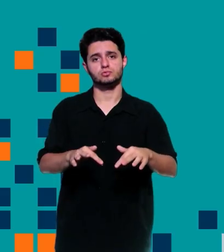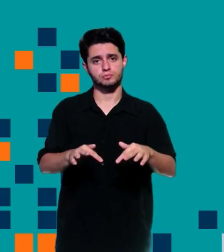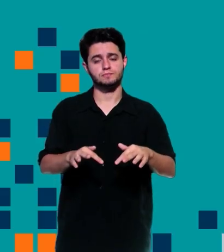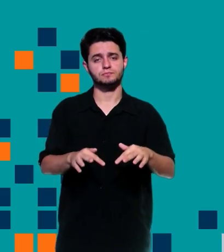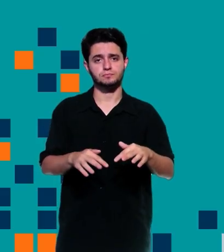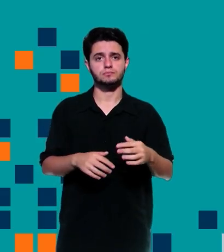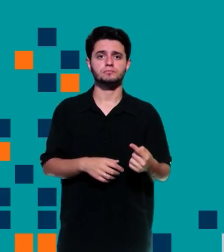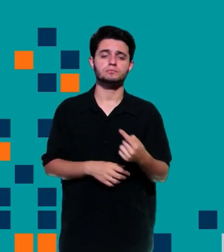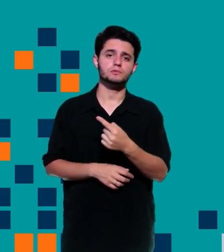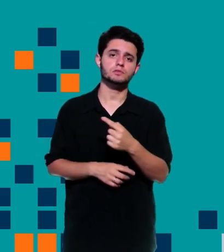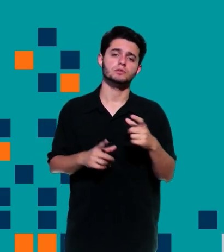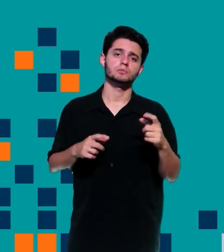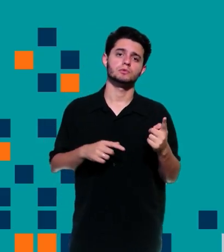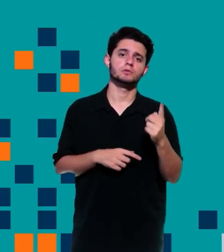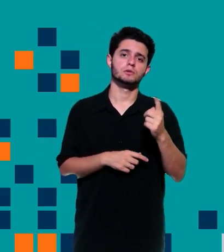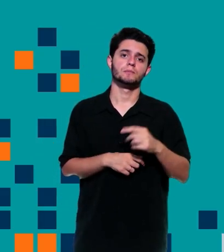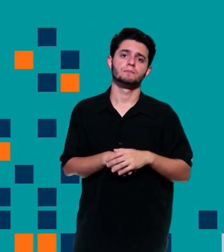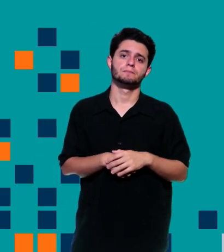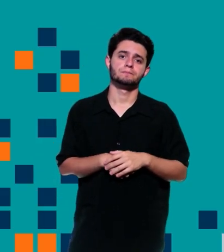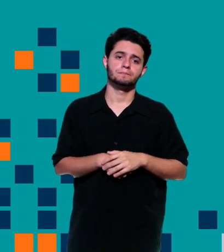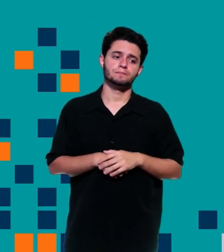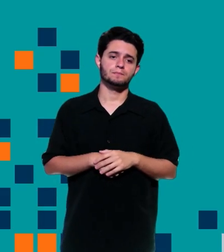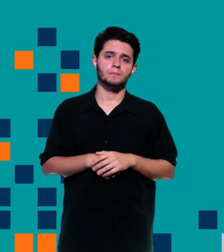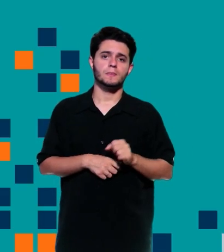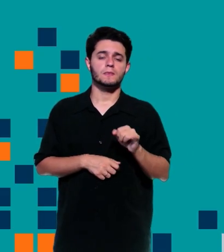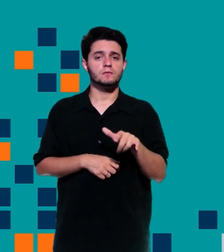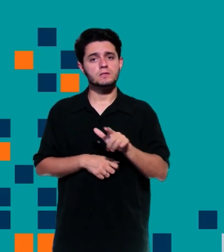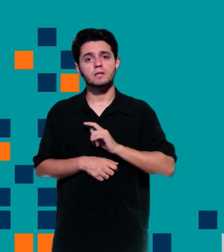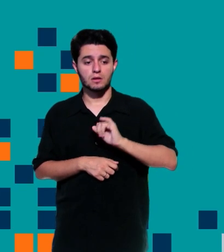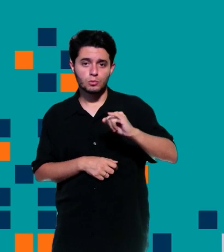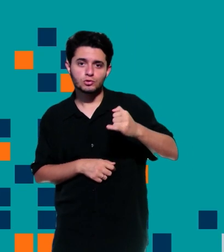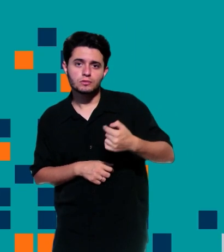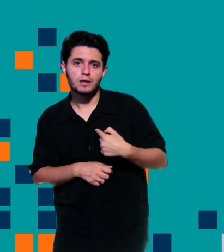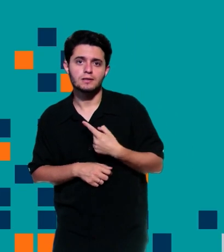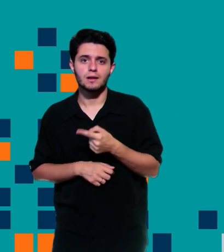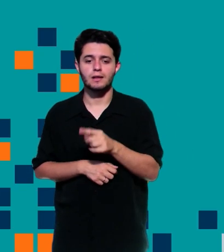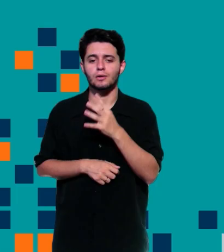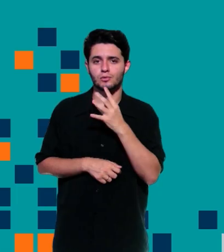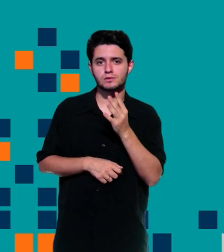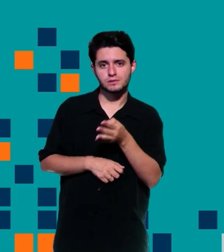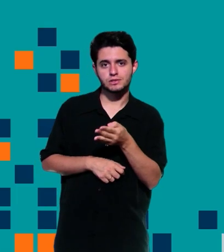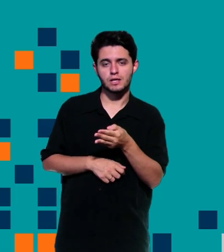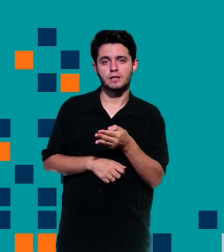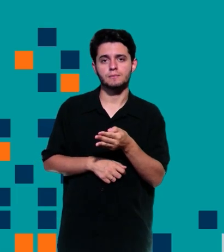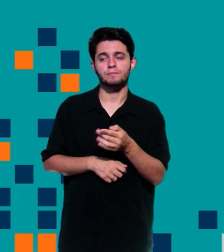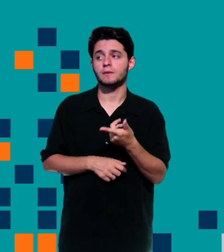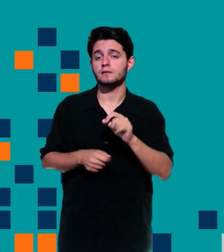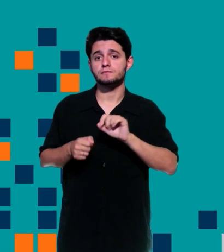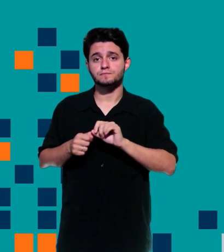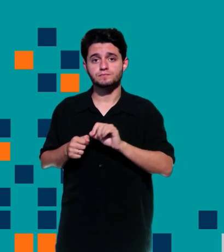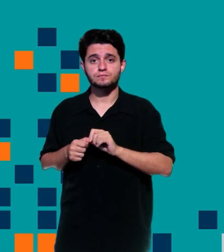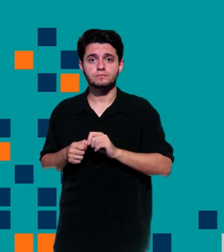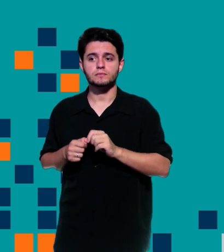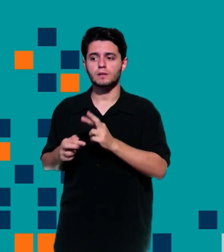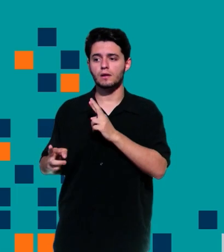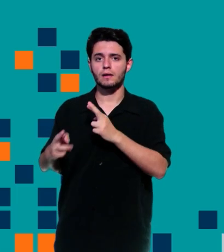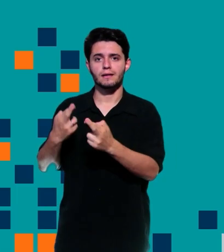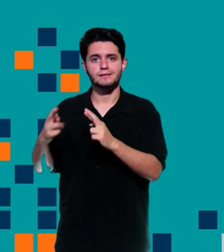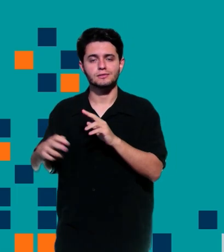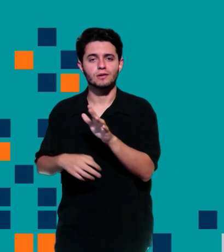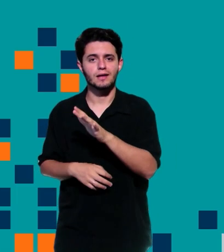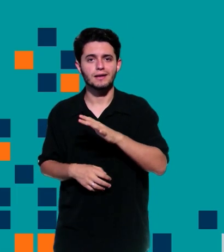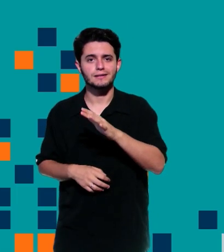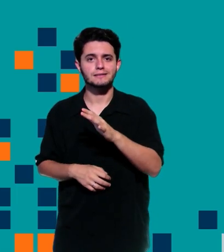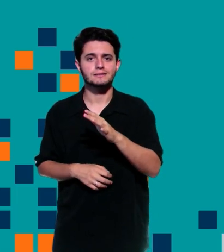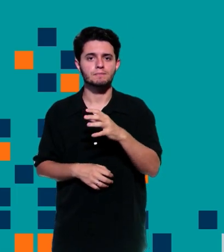exposição. Tem um Atomium, quem já teve a oportunidade de ir lá na Bélgica, em Bruxelas, e ele vai fazer essa relação, né, com um balão